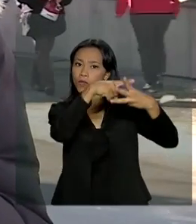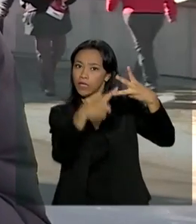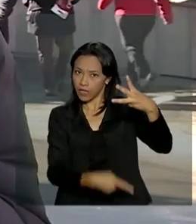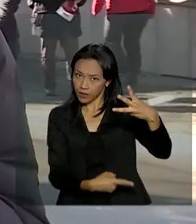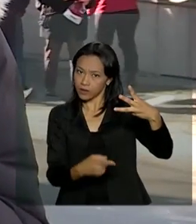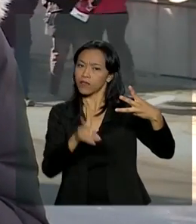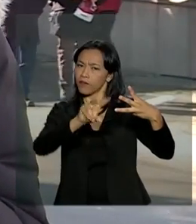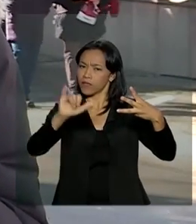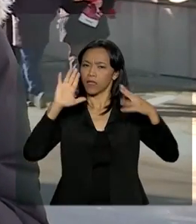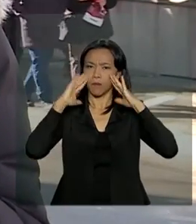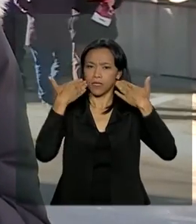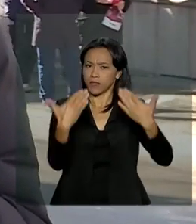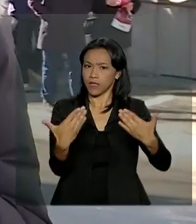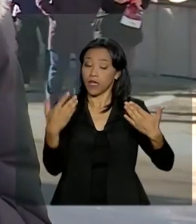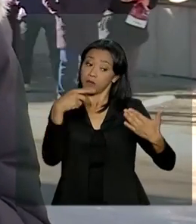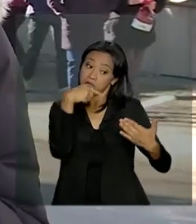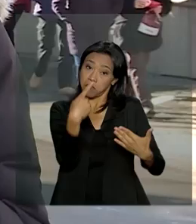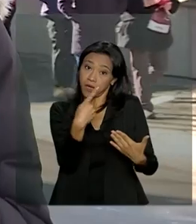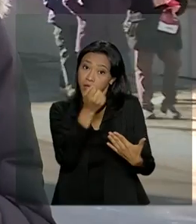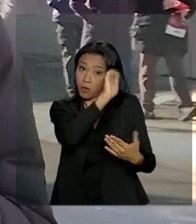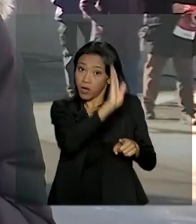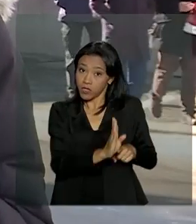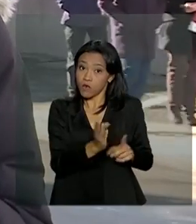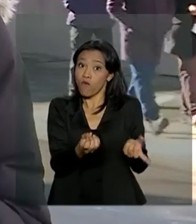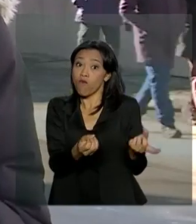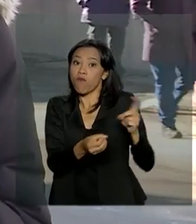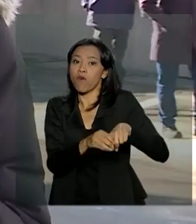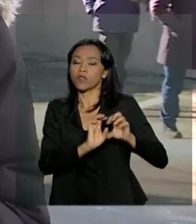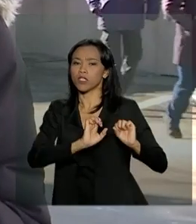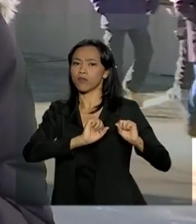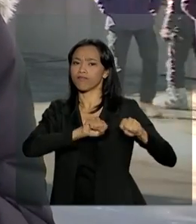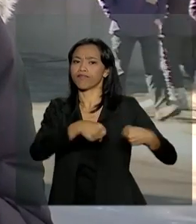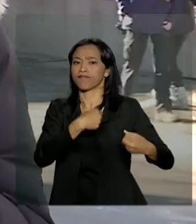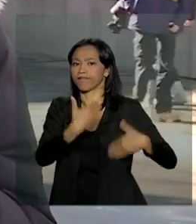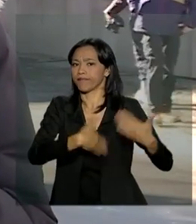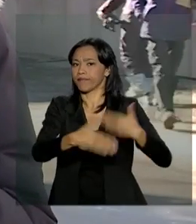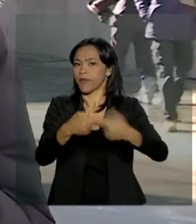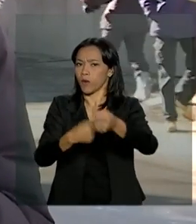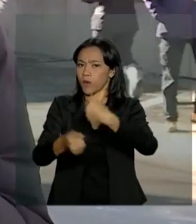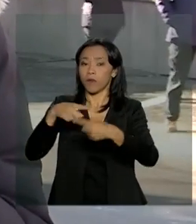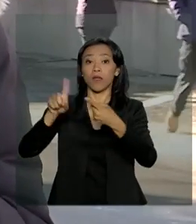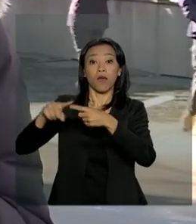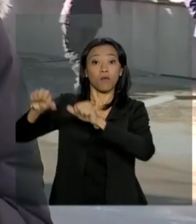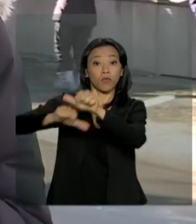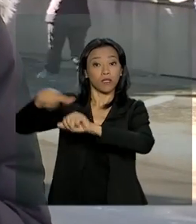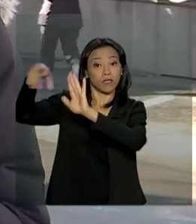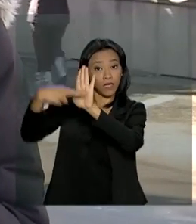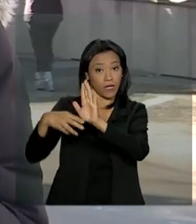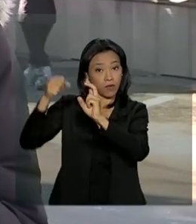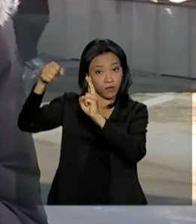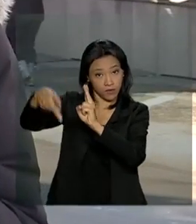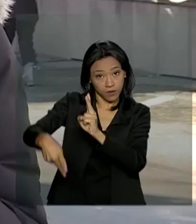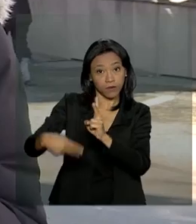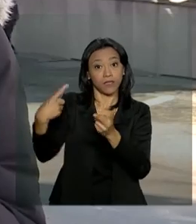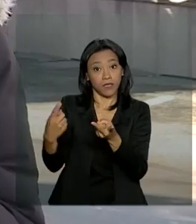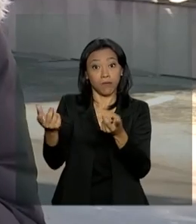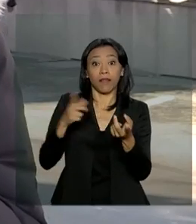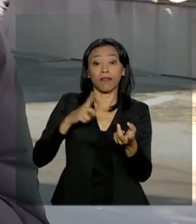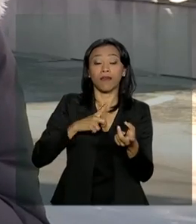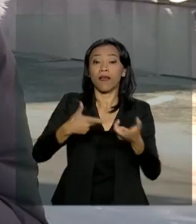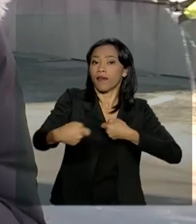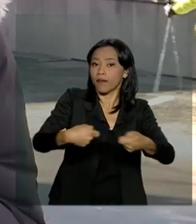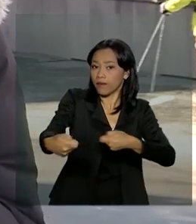que serão apresentados para que o Brasil volte a ter crescimento econômico. São eles a reforma da Previdência para trazer